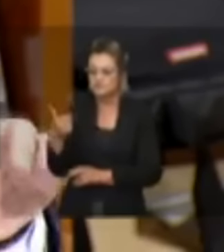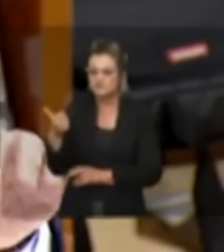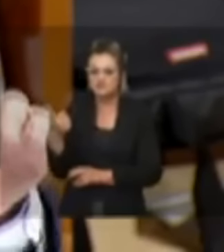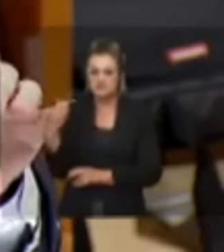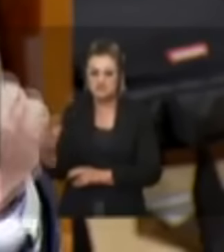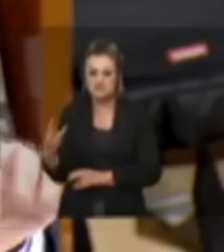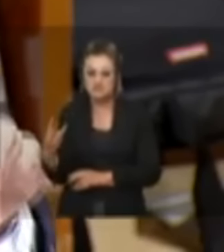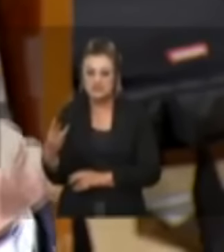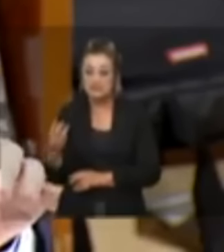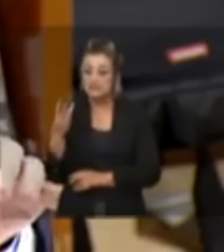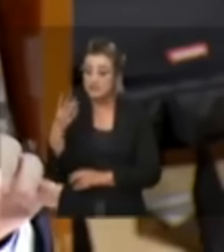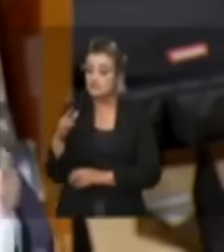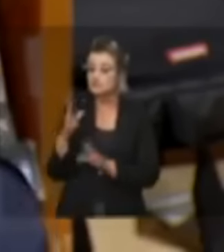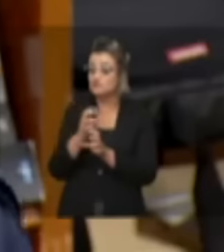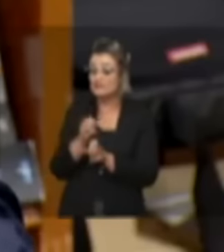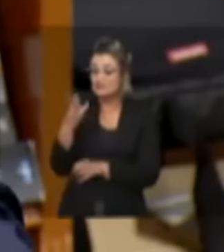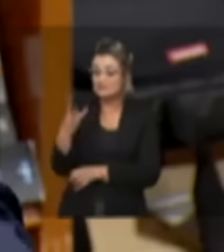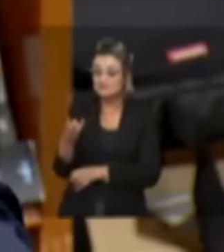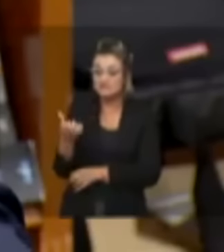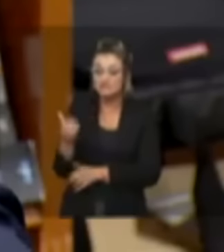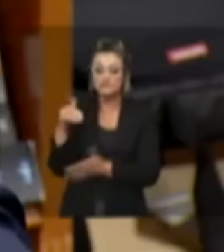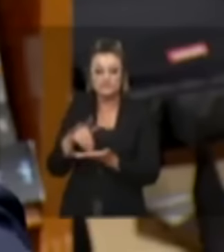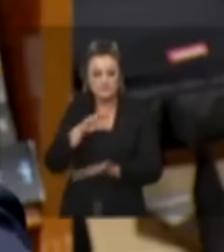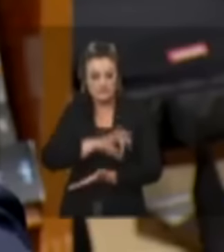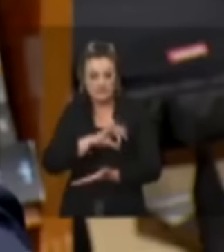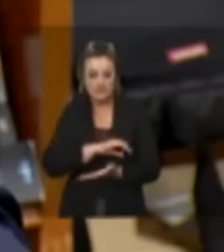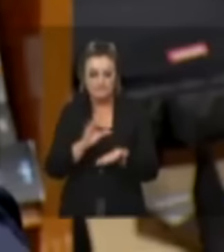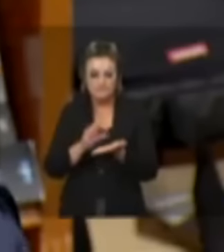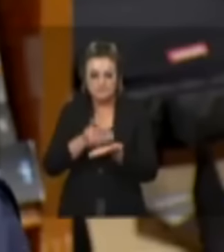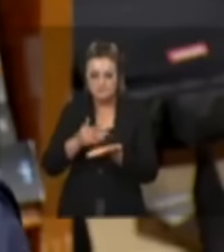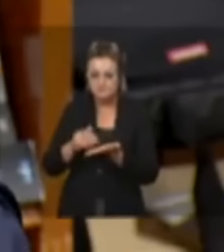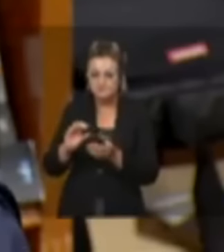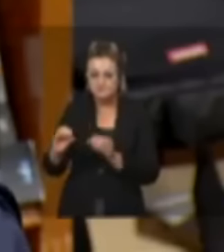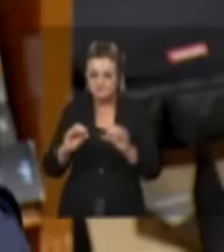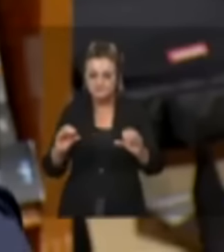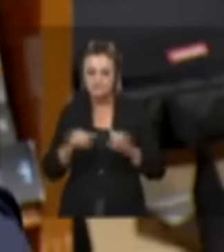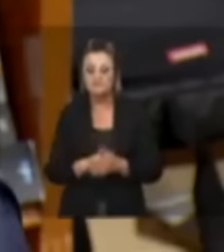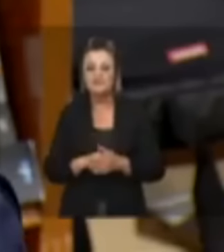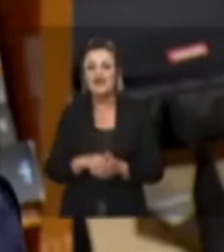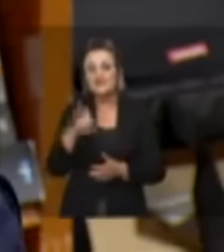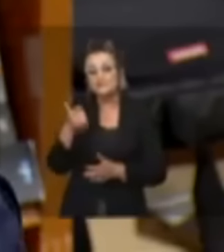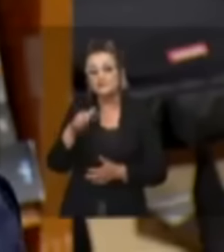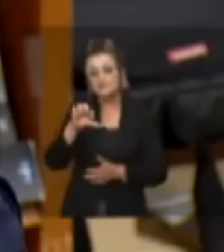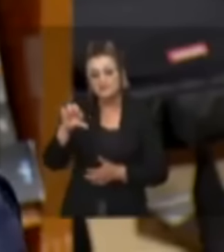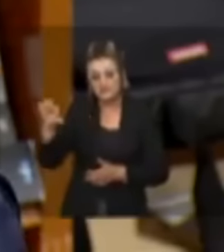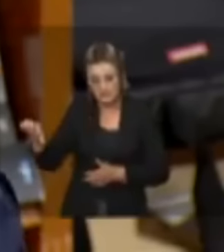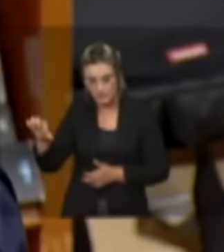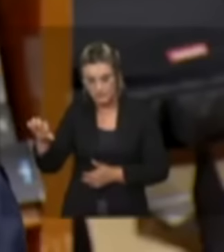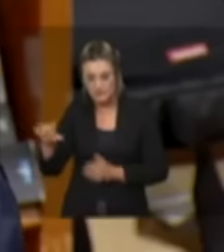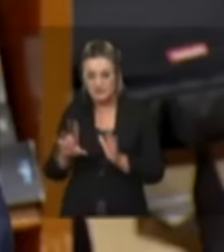36 últimos salários de contribuição sobre veio em 1999 pela lei